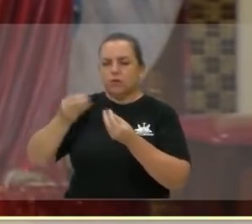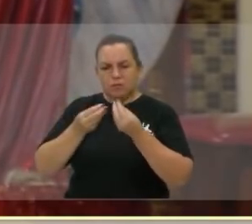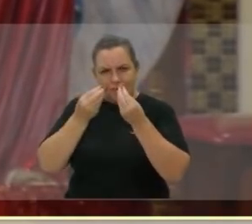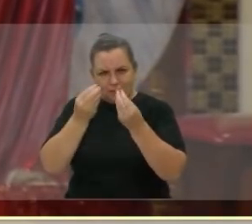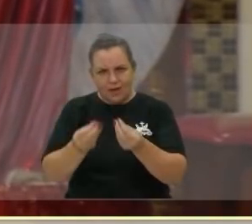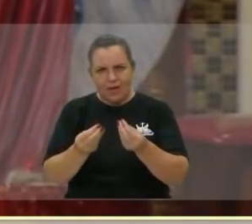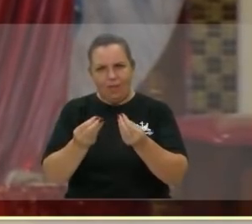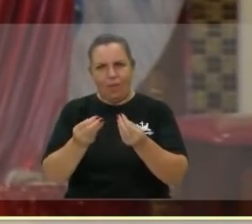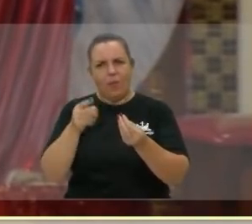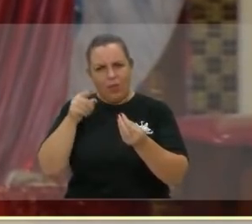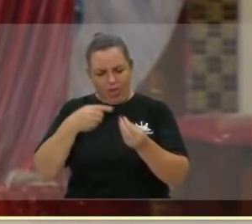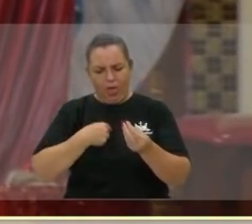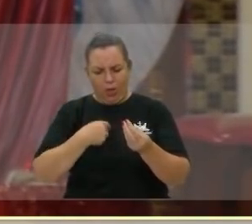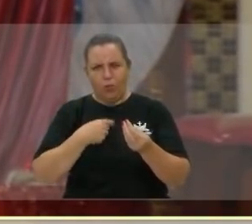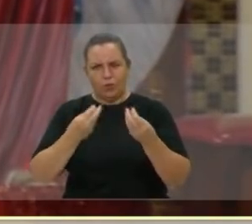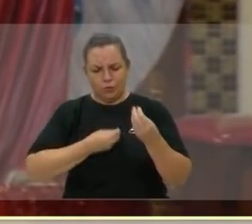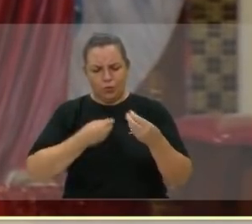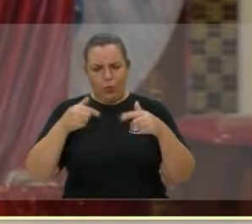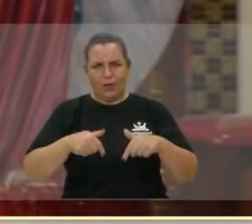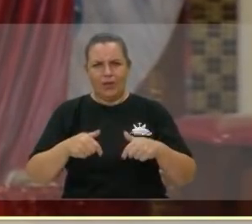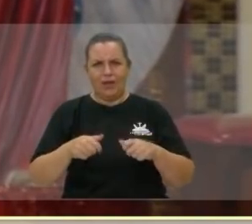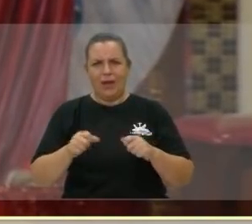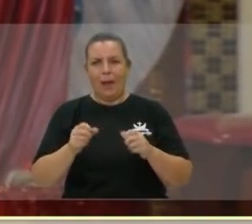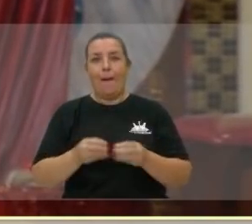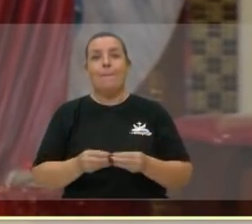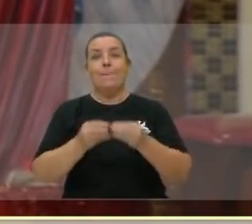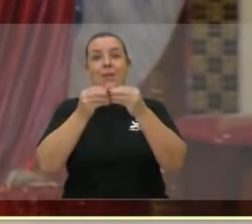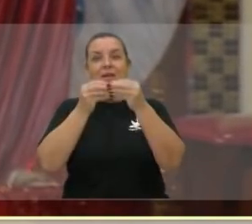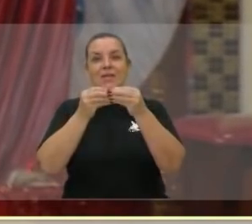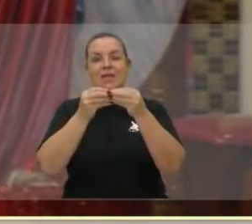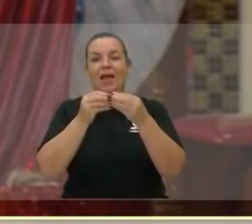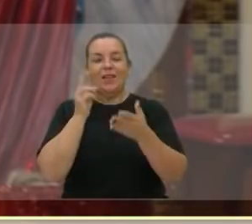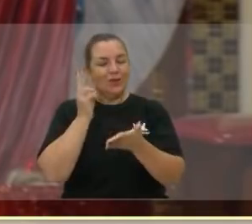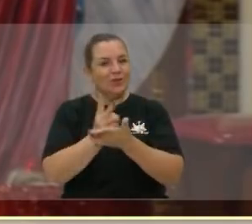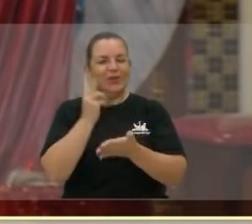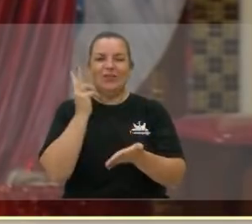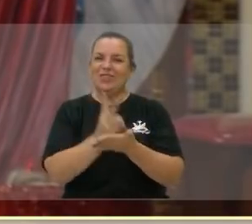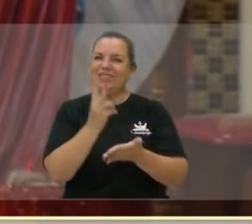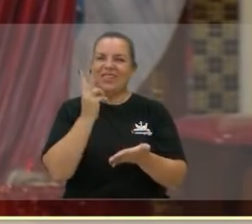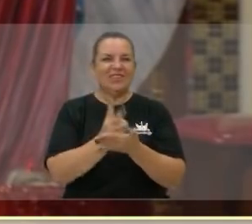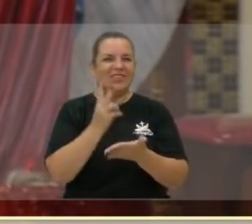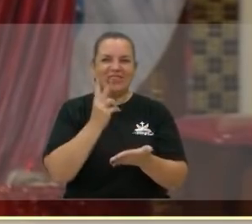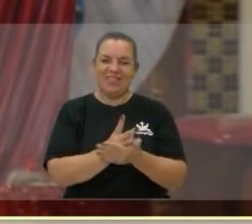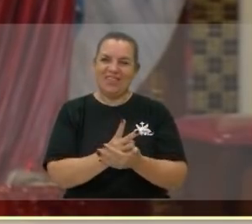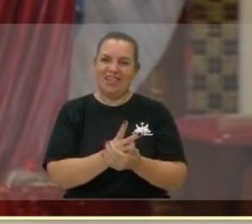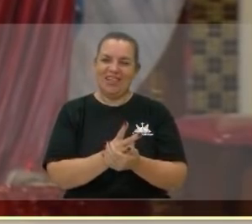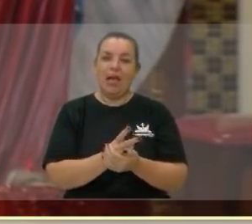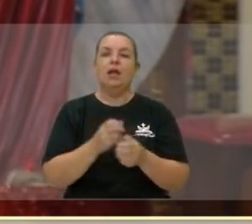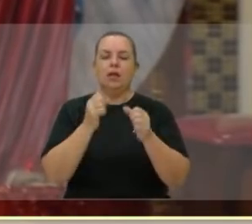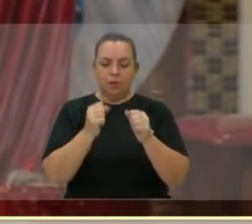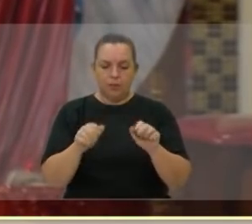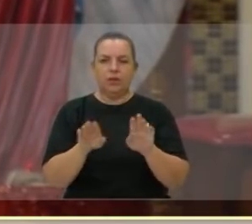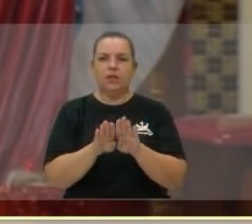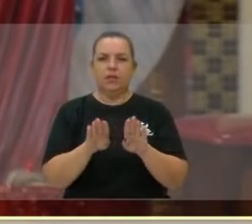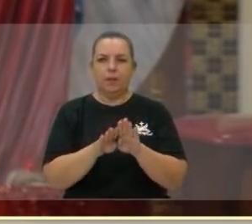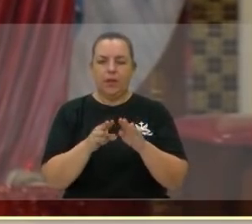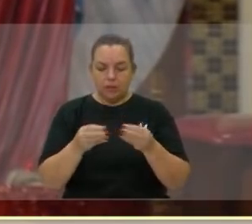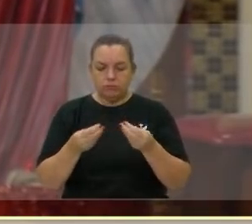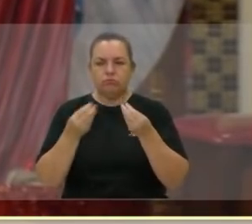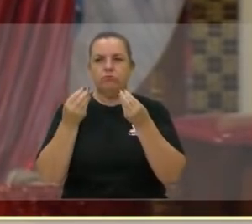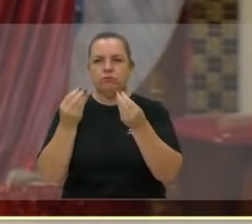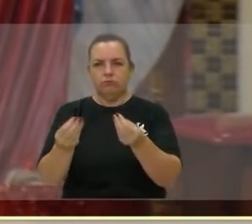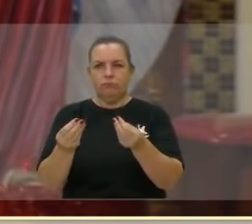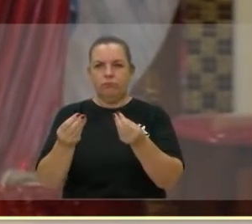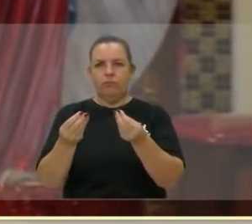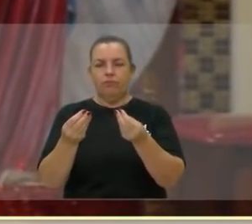louvo a Deus poder estar celebrando ininterruptamente as missas, e poder propiciar a